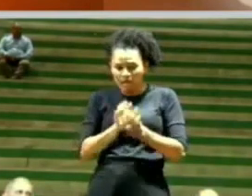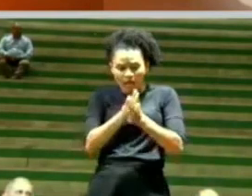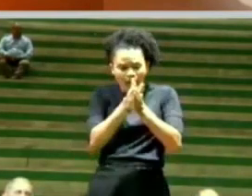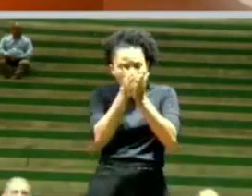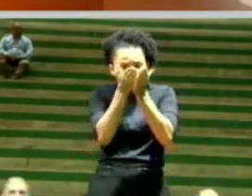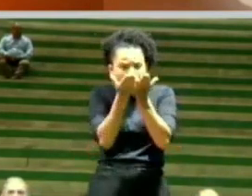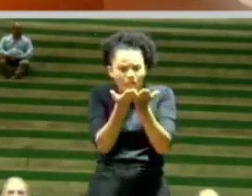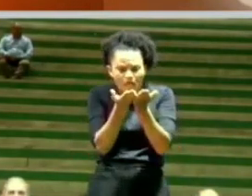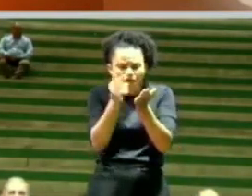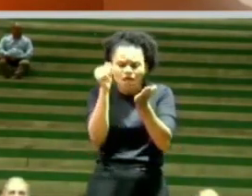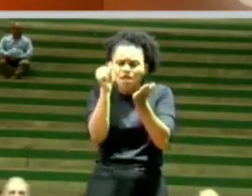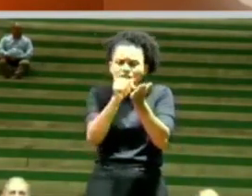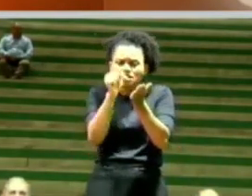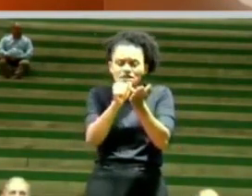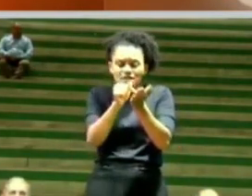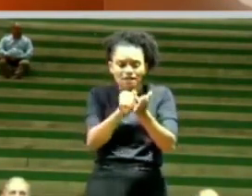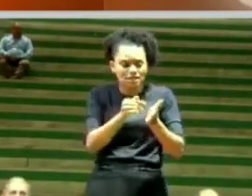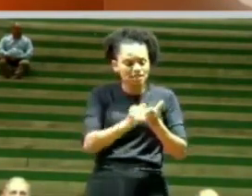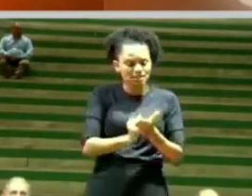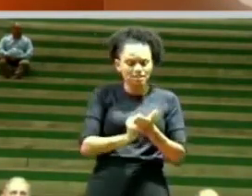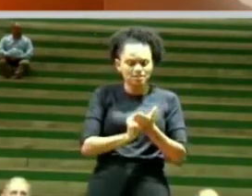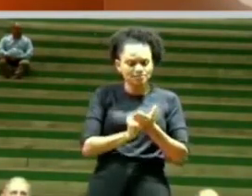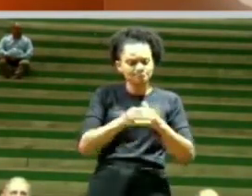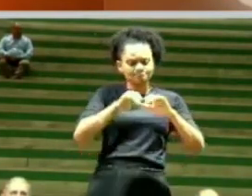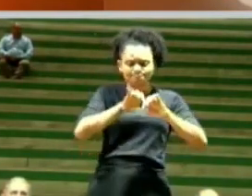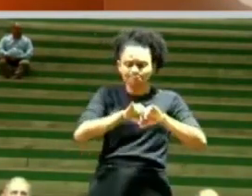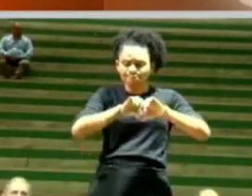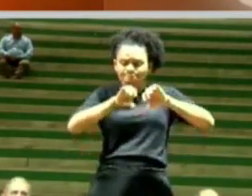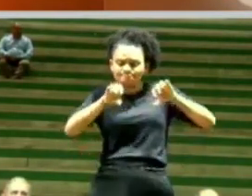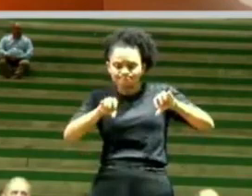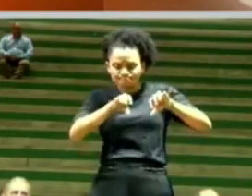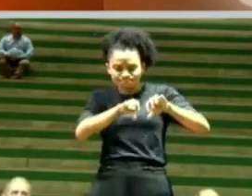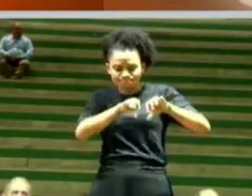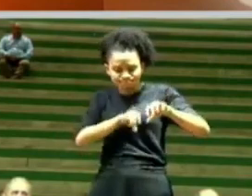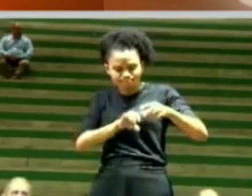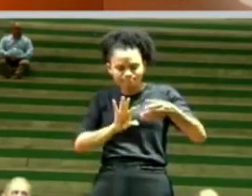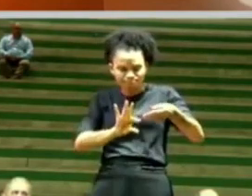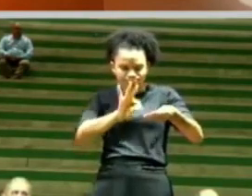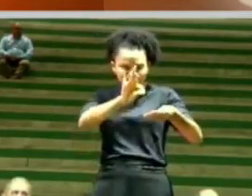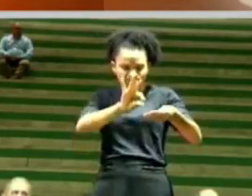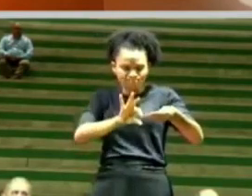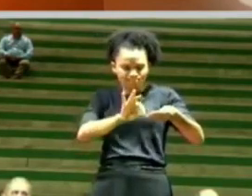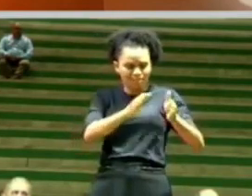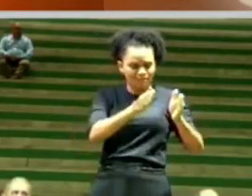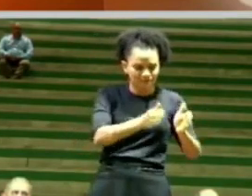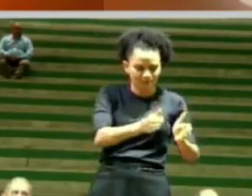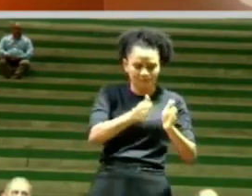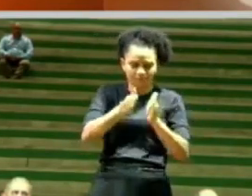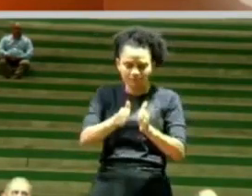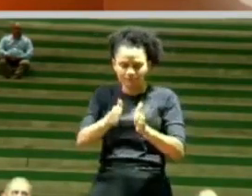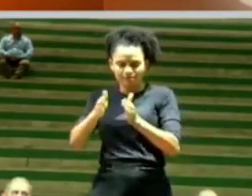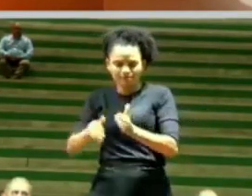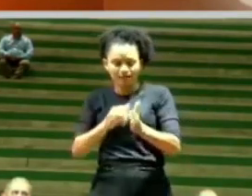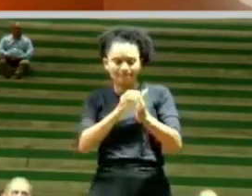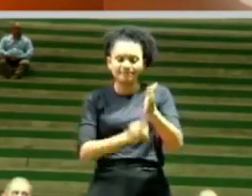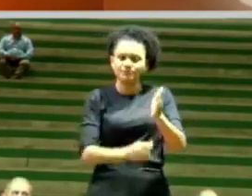livro, ele é dividido exatamente em 3 partes. Capítulo